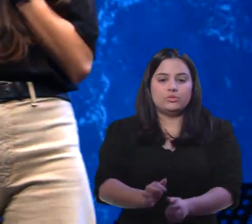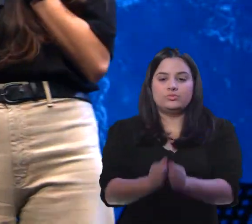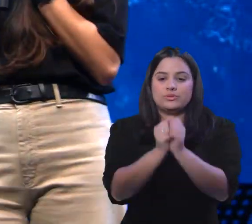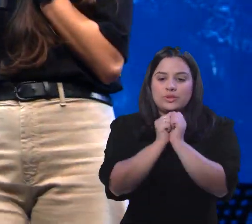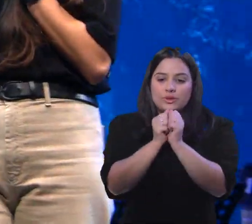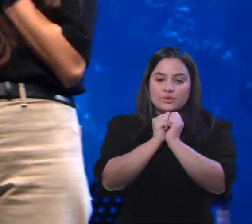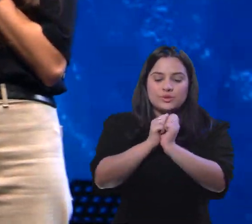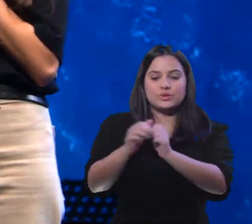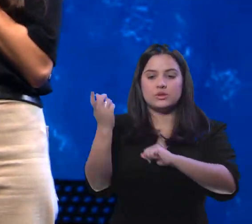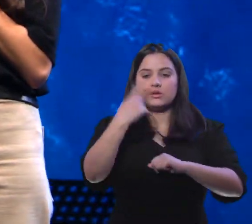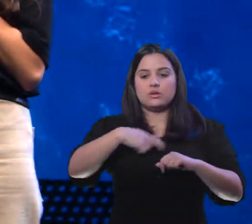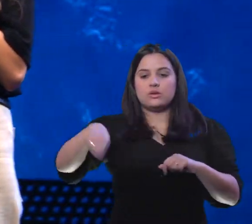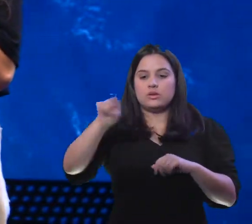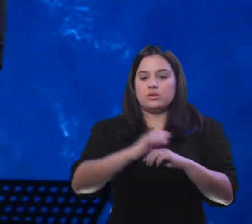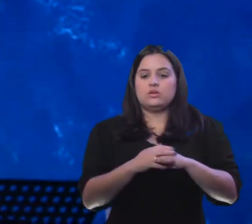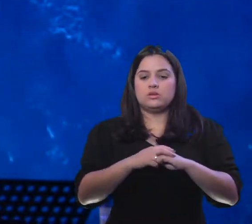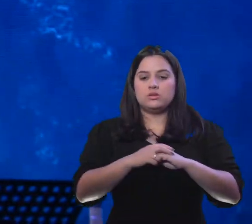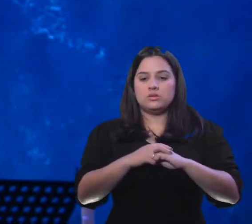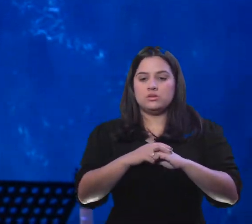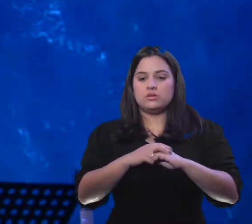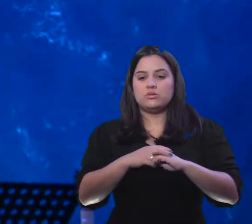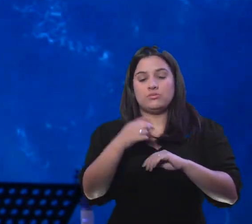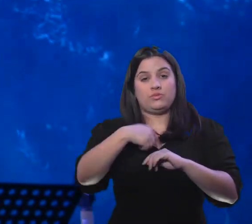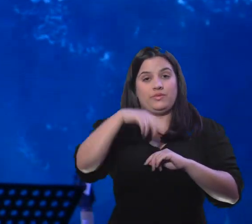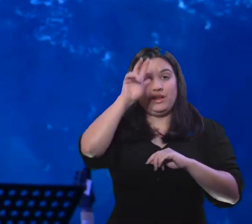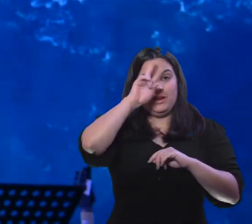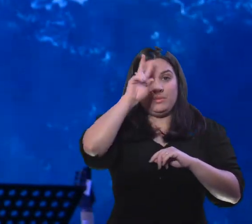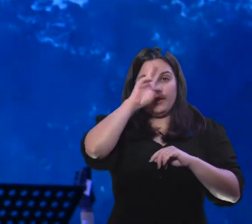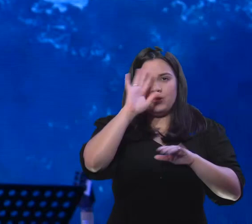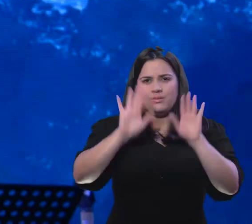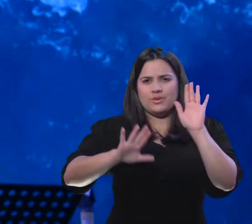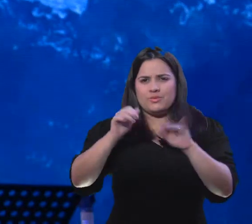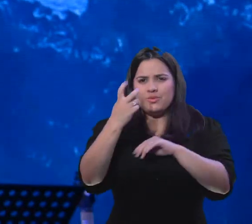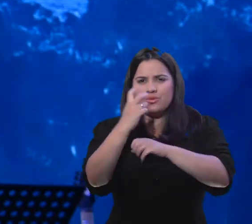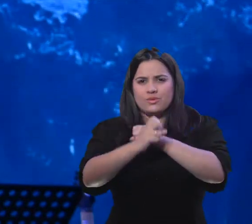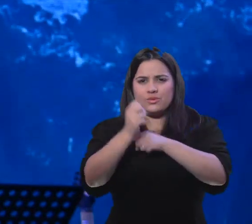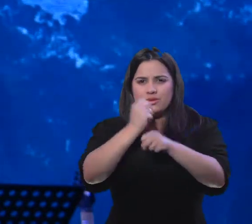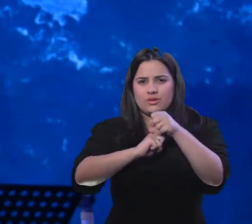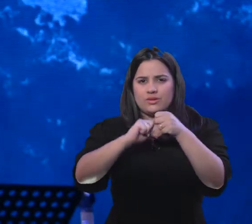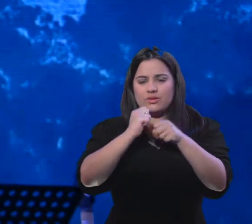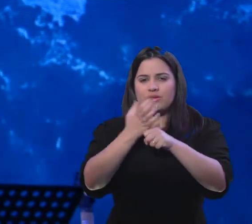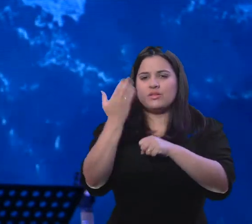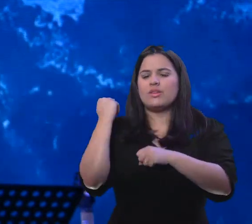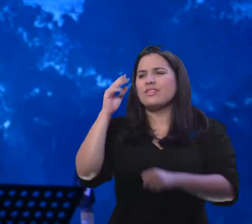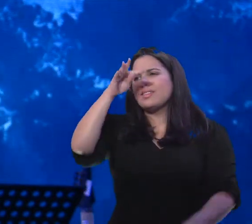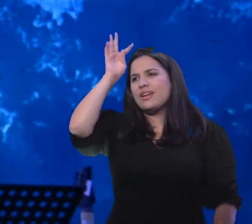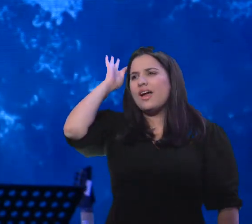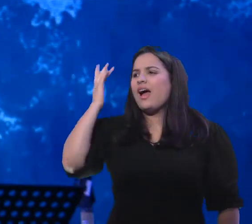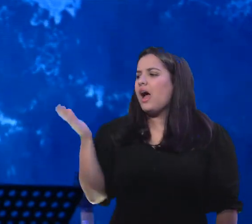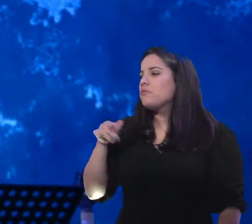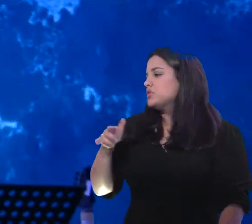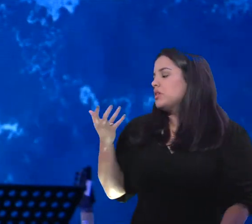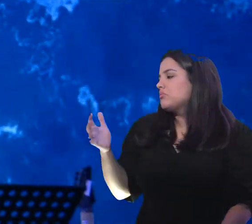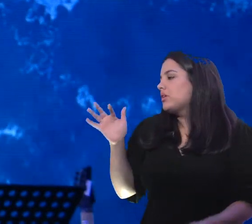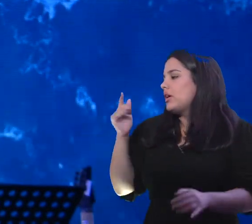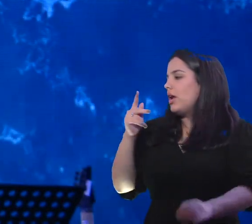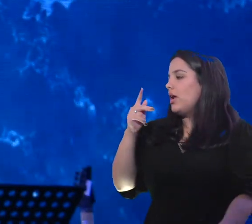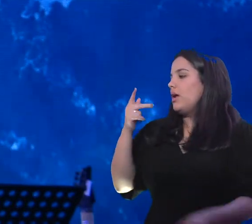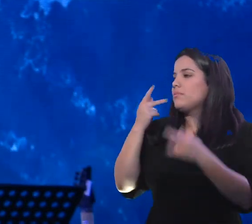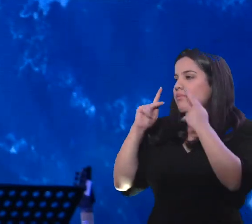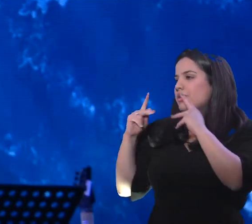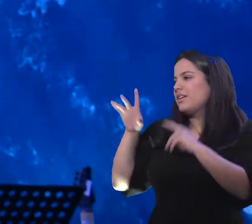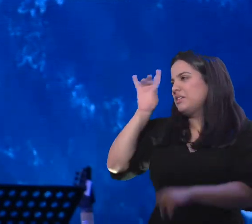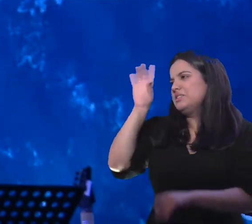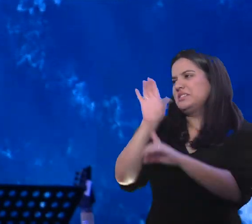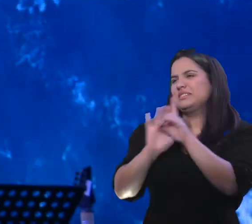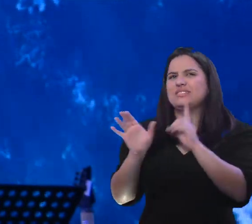verdade, eu estava lembrando que uns 2 anos atrás, quando o Tarek falava assim... Ah, você não quer pregar um dia no culto? Eu falava,